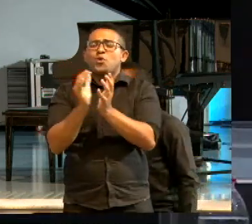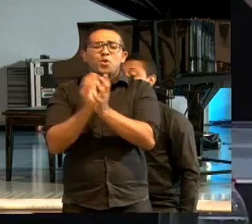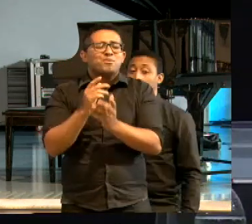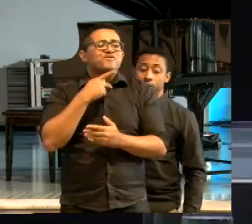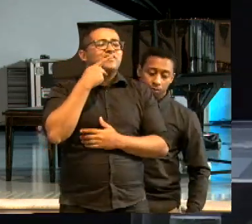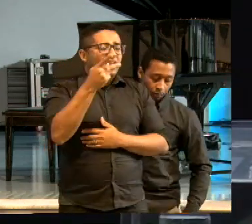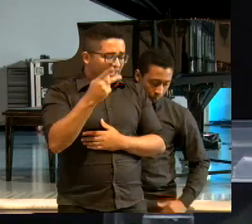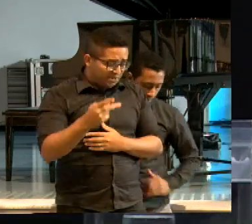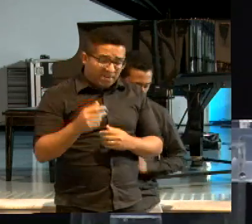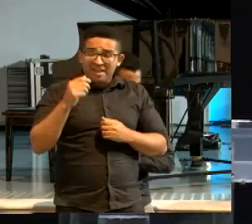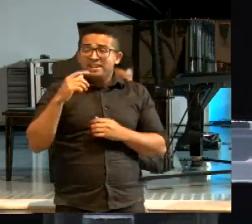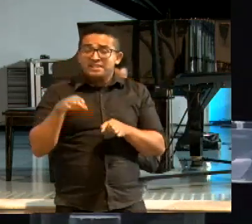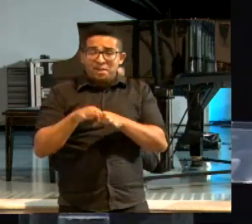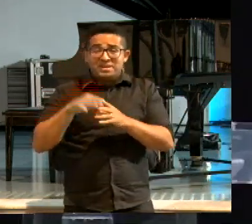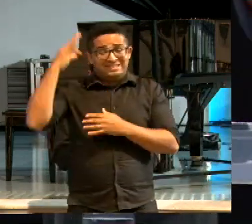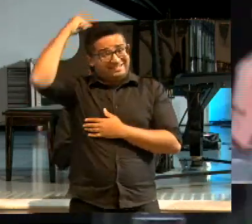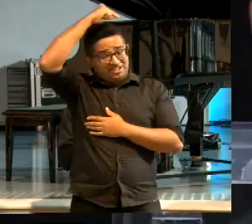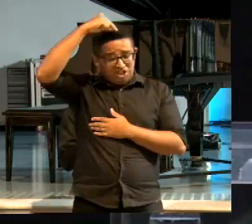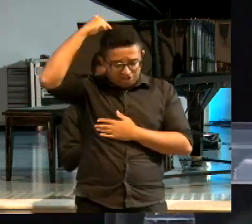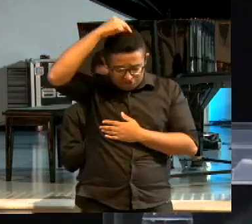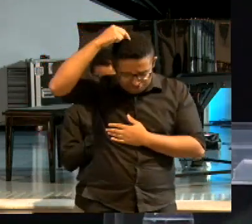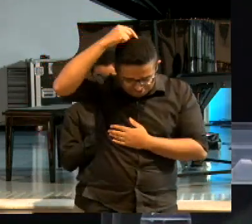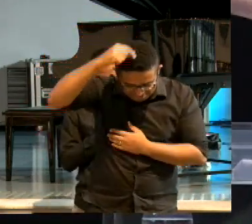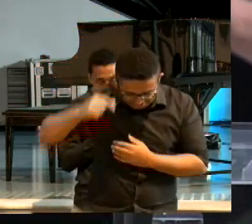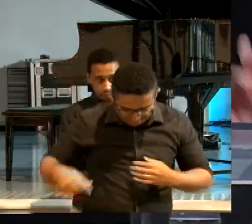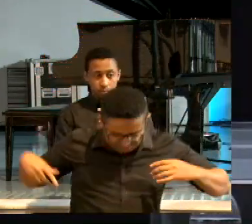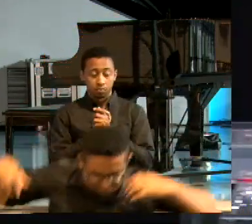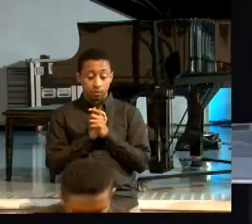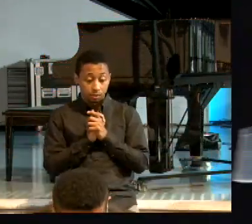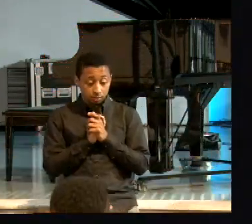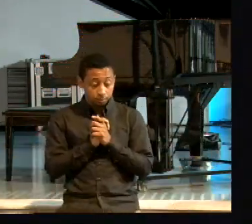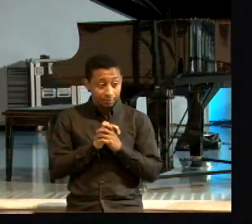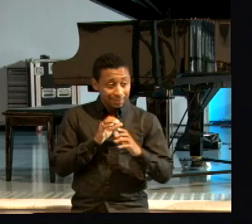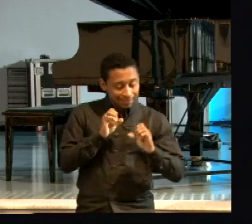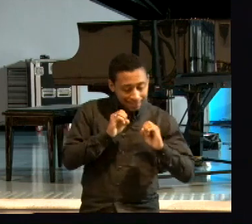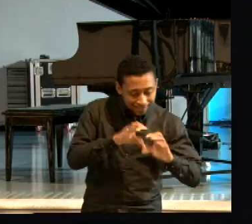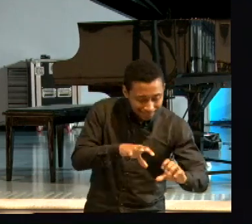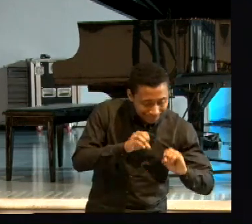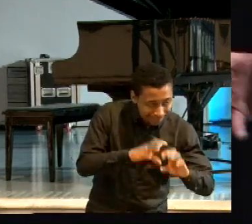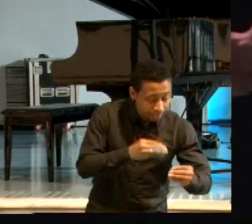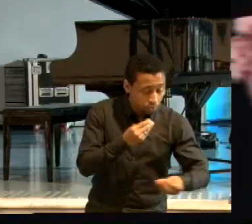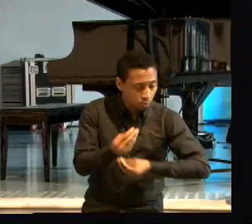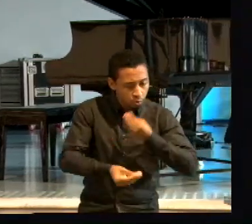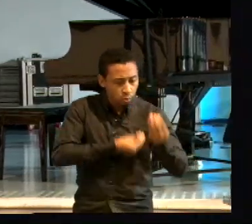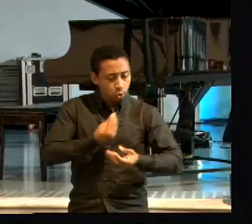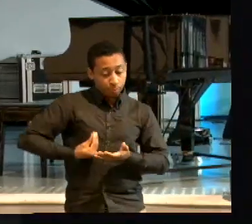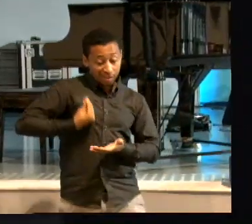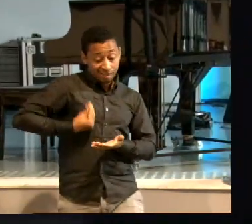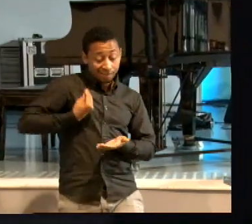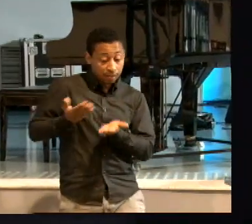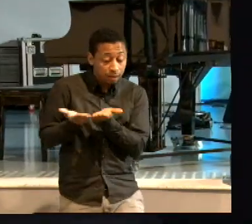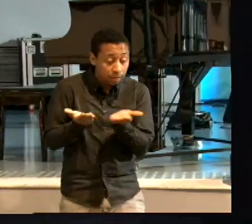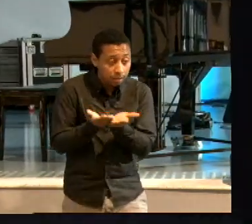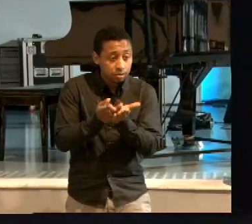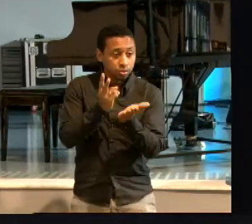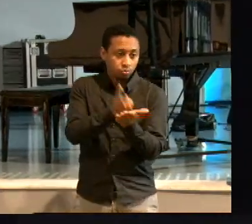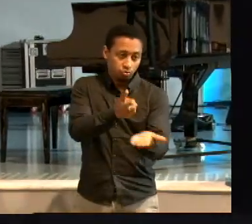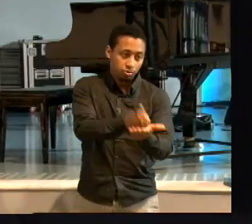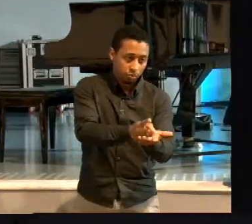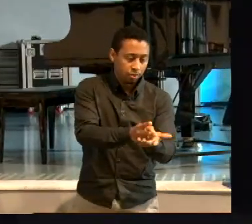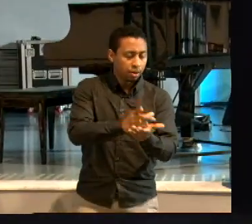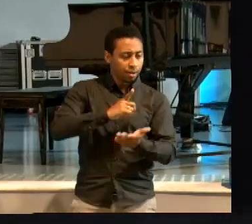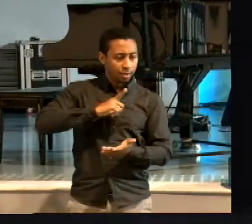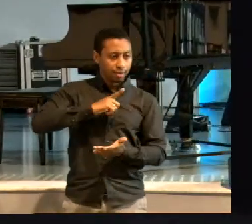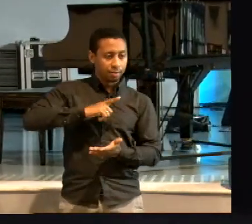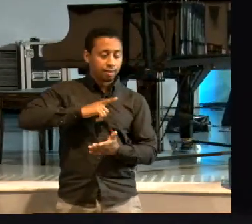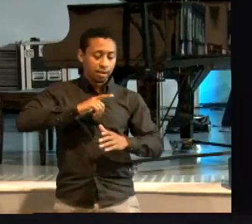exemplo, ensinando a respeito de santidade, de metodologia, de disciplina na vida cristã. Você tem gente como os pentecostais, que